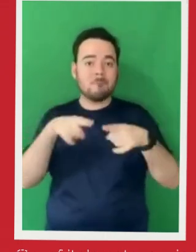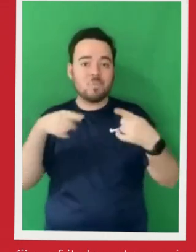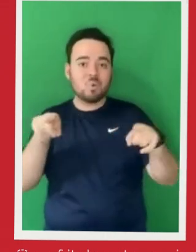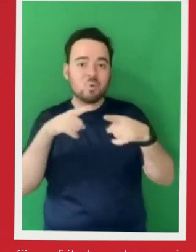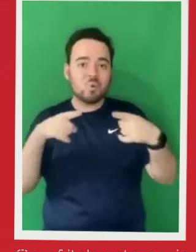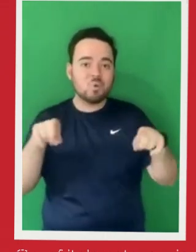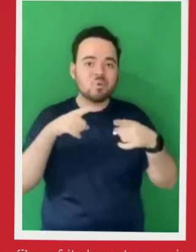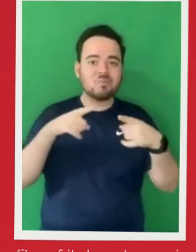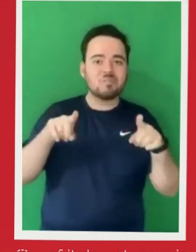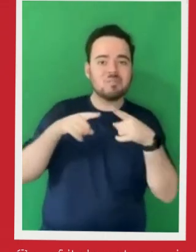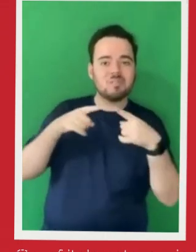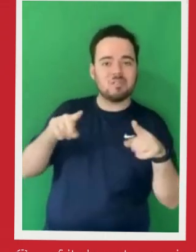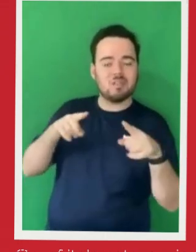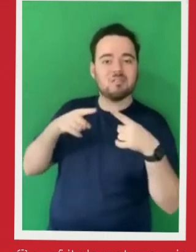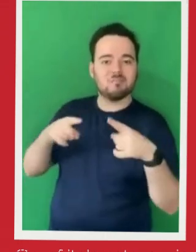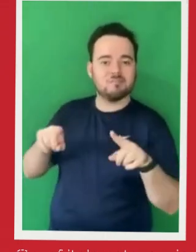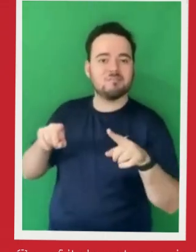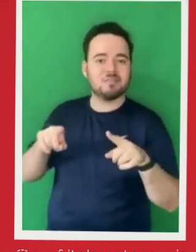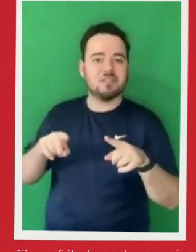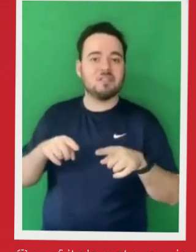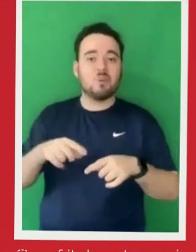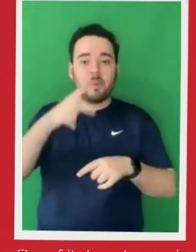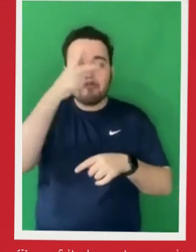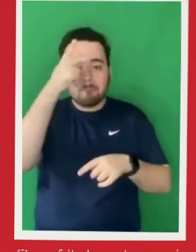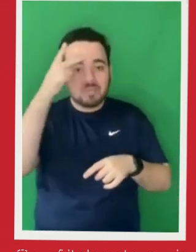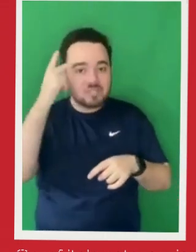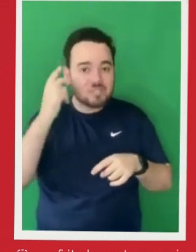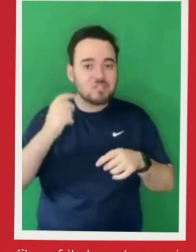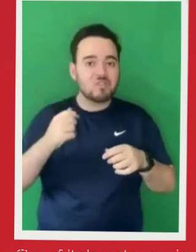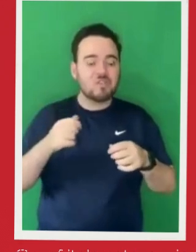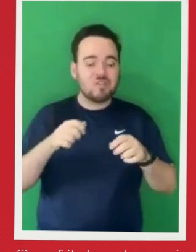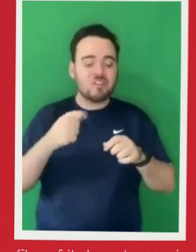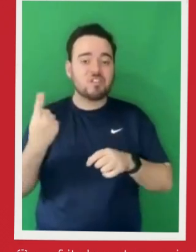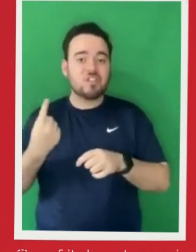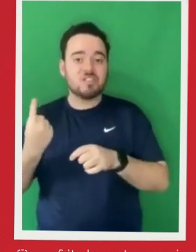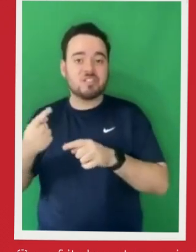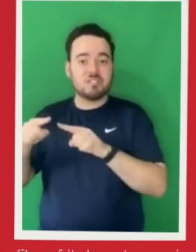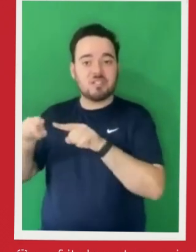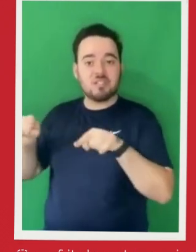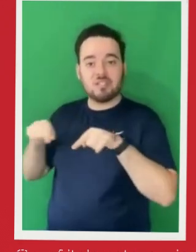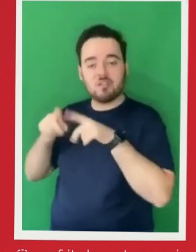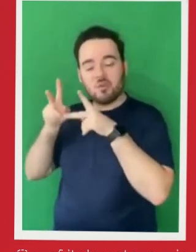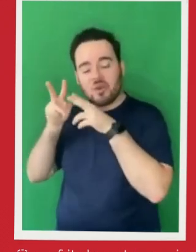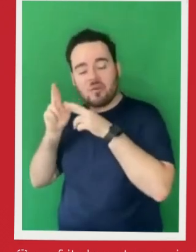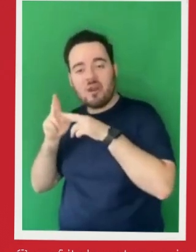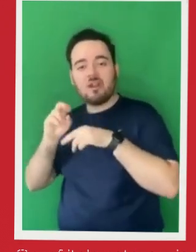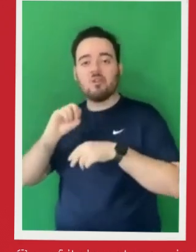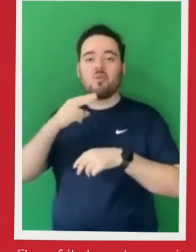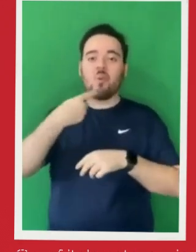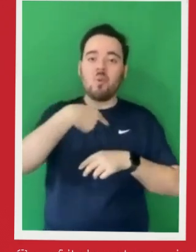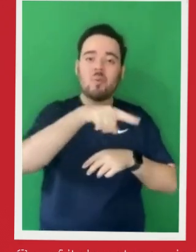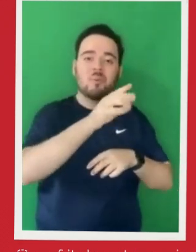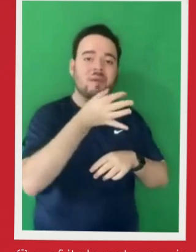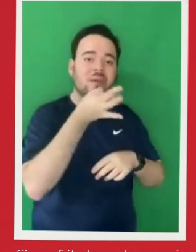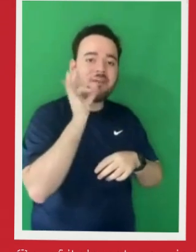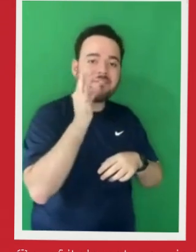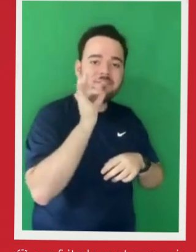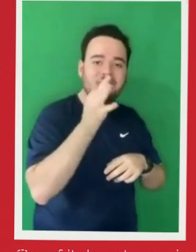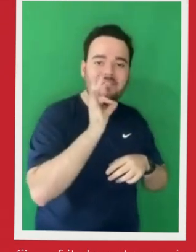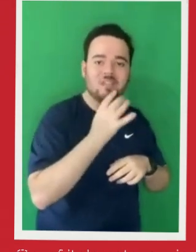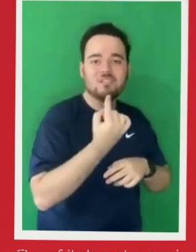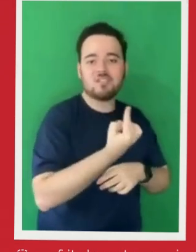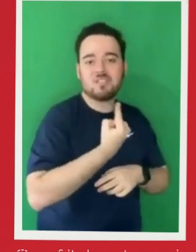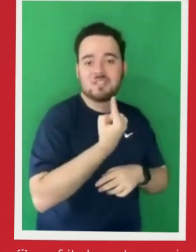música, muitas não podem ser perturbadas, algumas pessoas gostam de se trancar no quarto, outras preferem ir para um café sozinha.